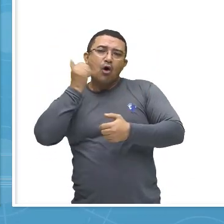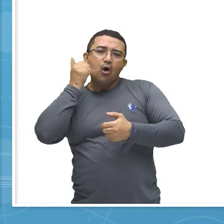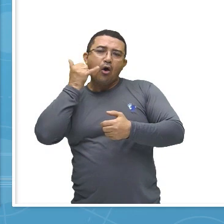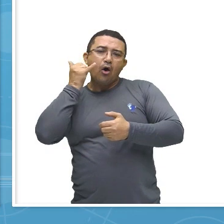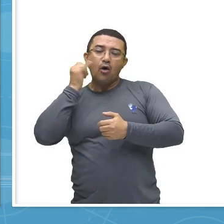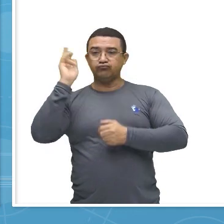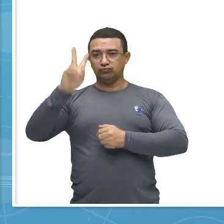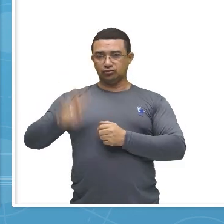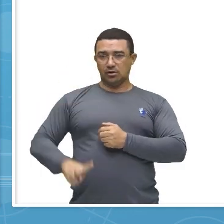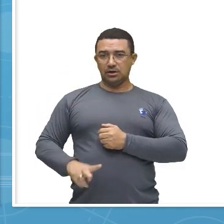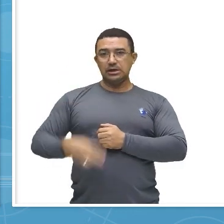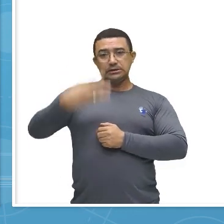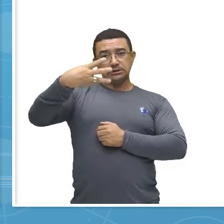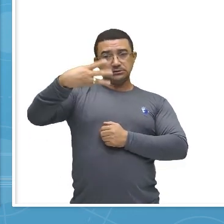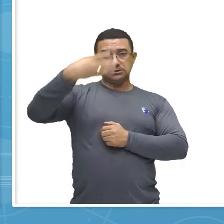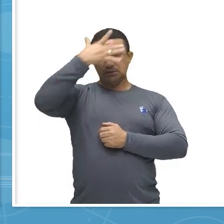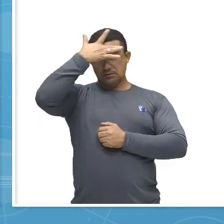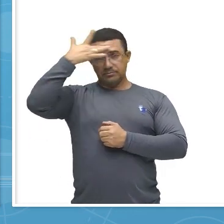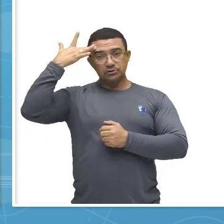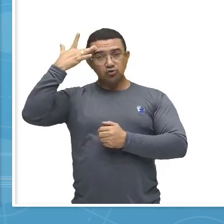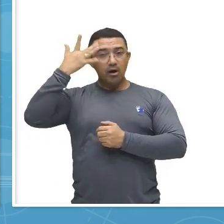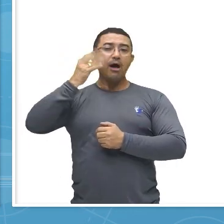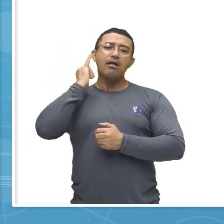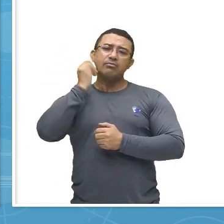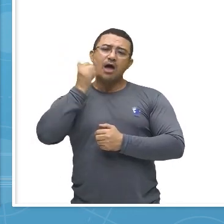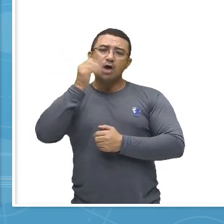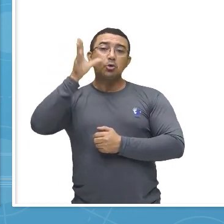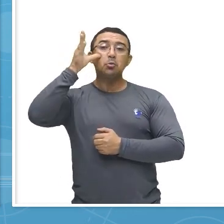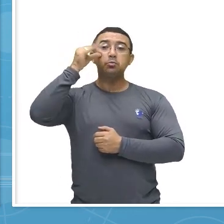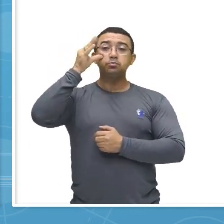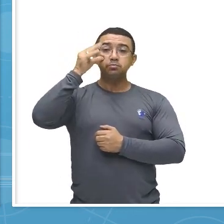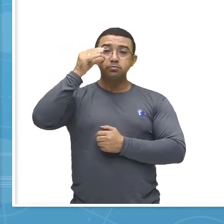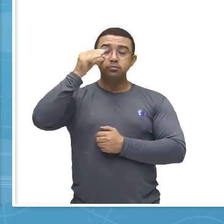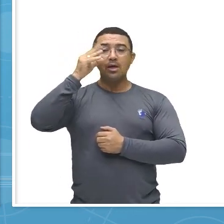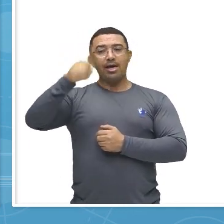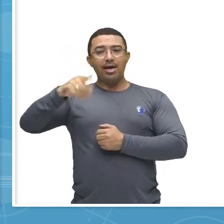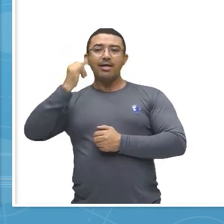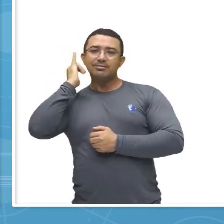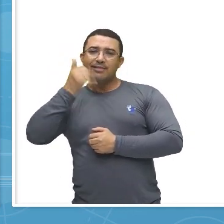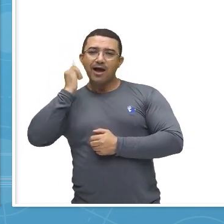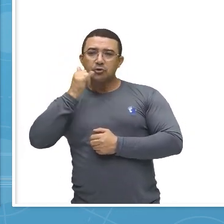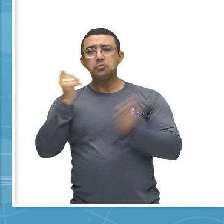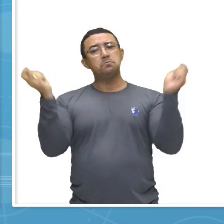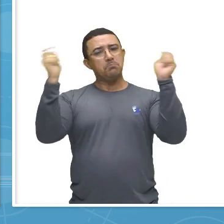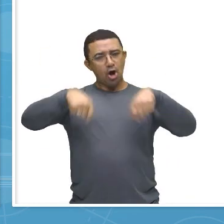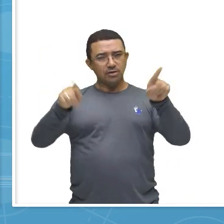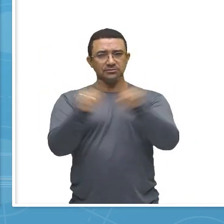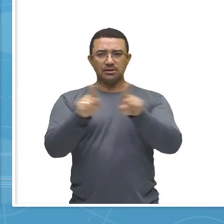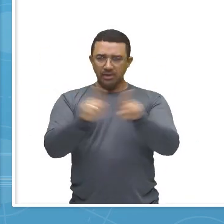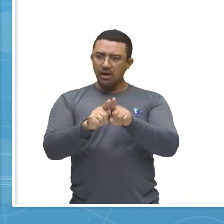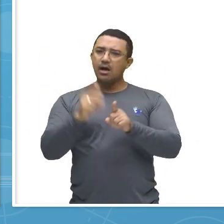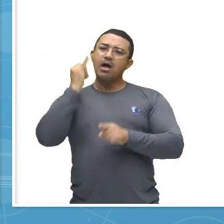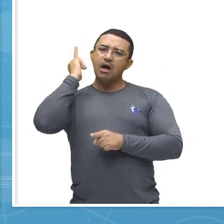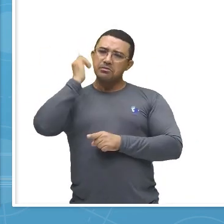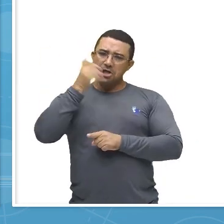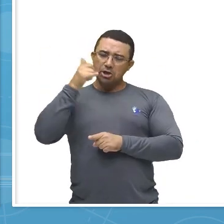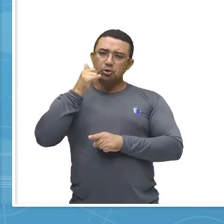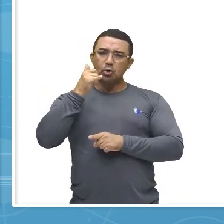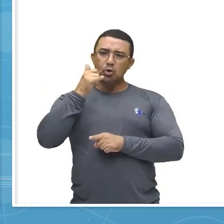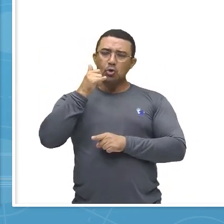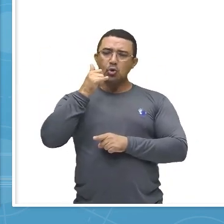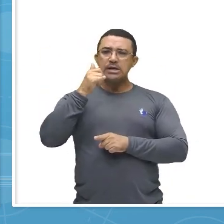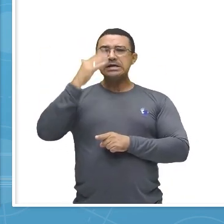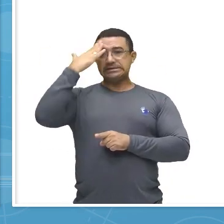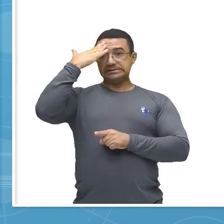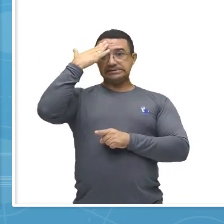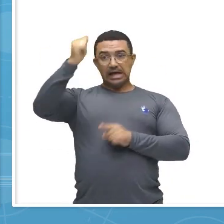em terceira pessoa, é um narrador observador, é um narrador que pode ser também um narrador onisciente. Professor, o que